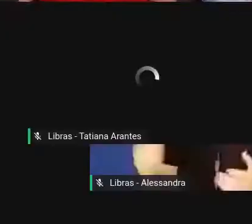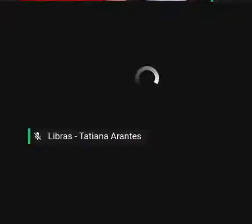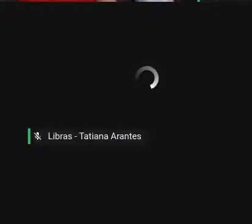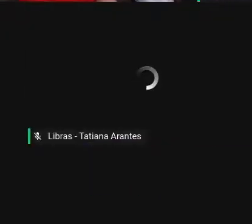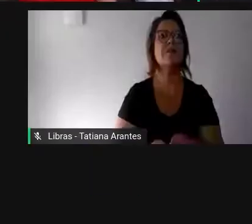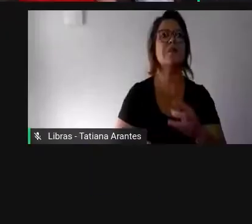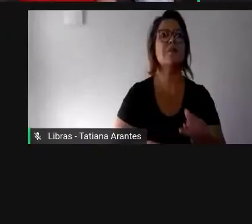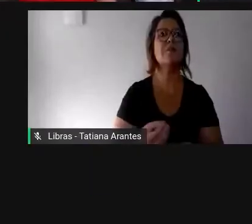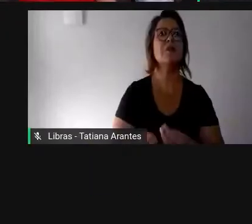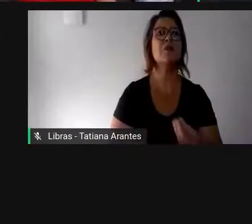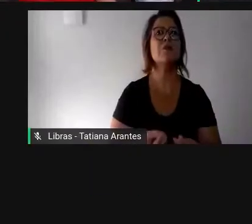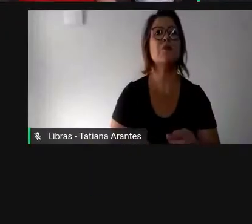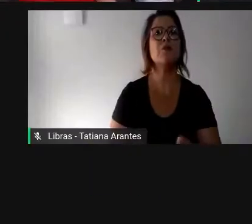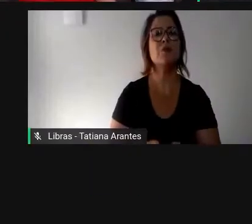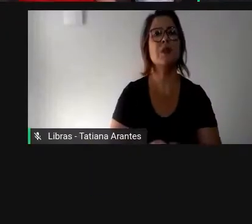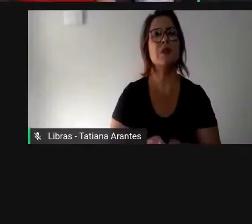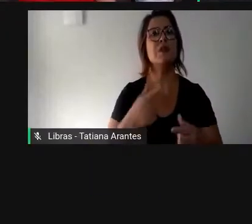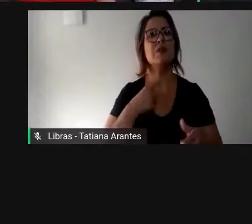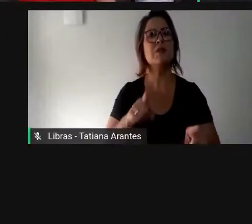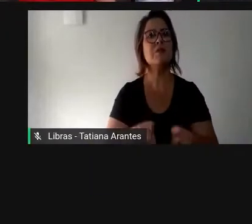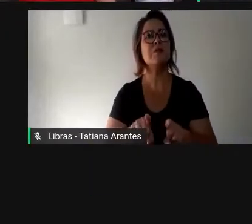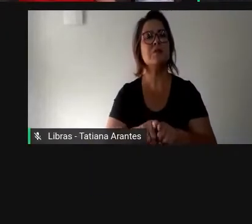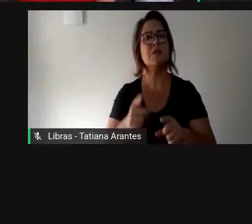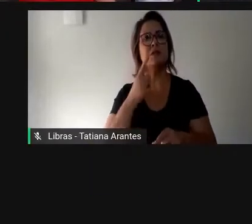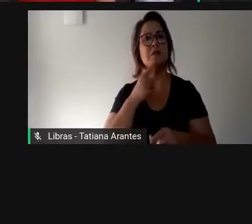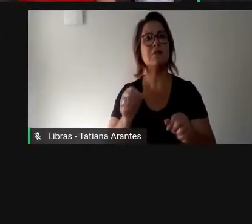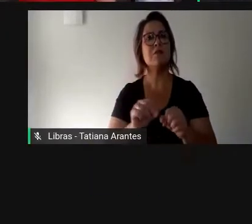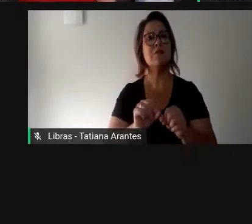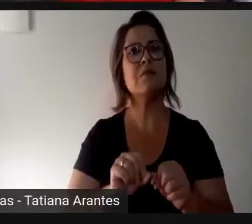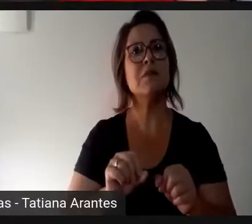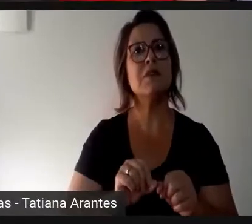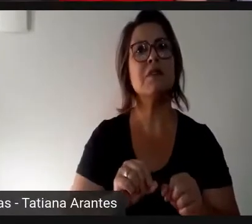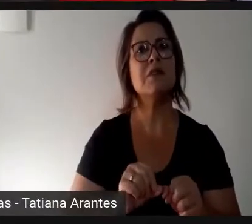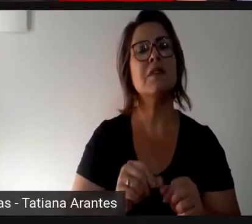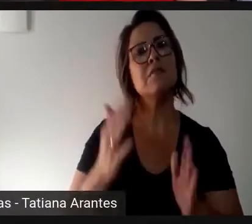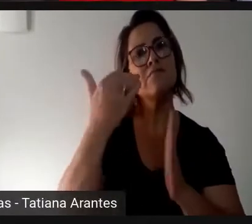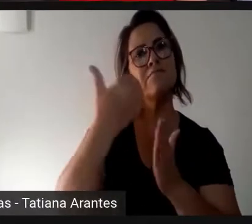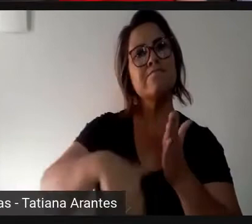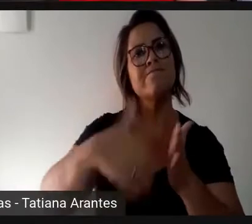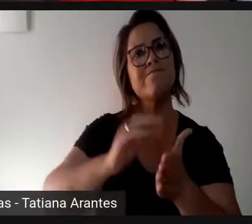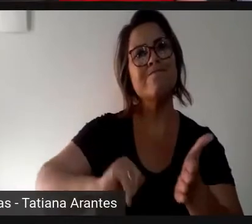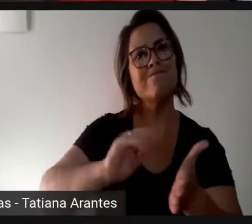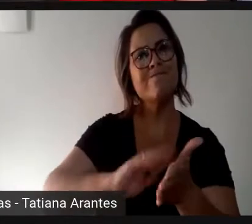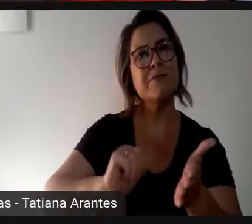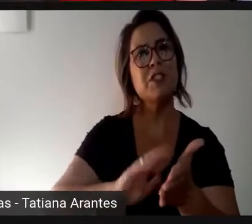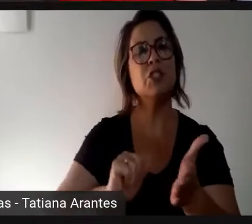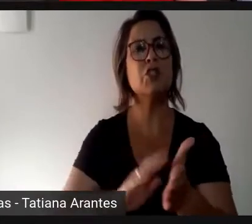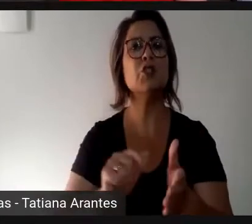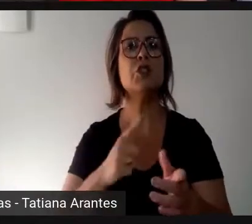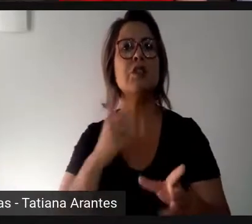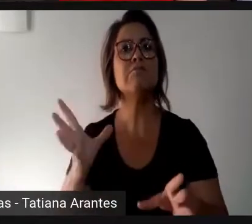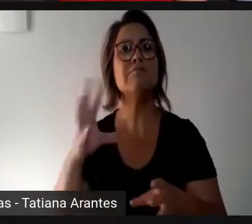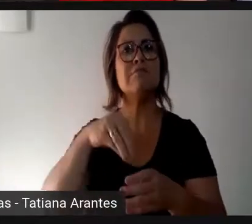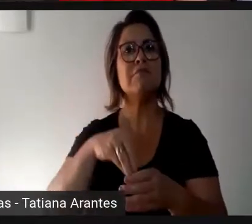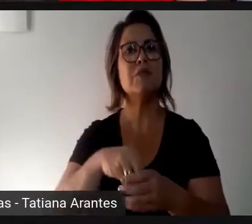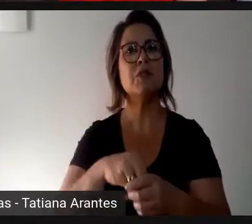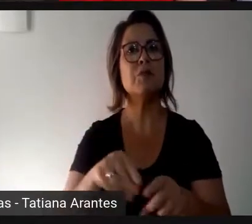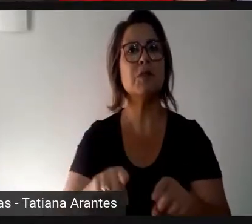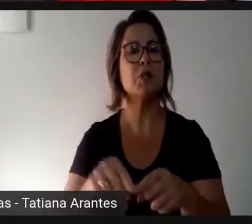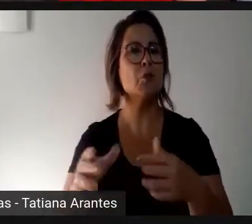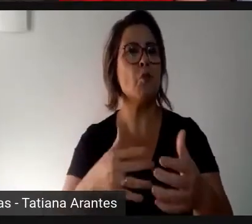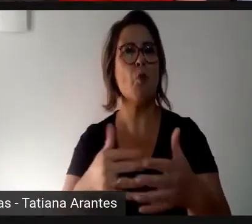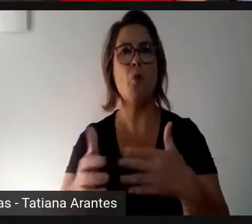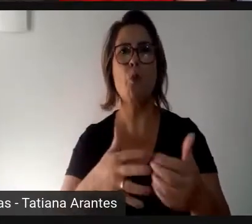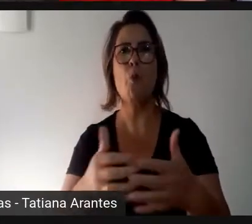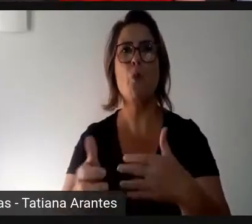derramado, né? Ela age para que o leite não seja derramado, prevenindo. Obviamente que é impossível você evitar todo e qualquer risco, mas você